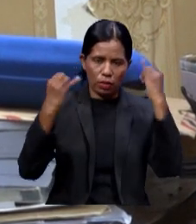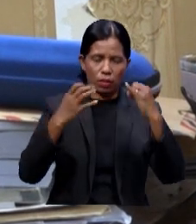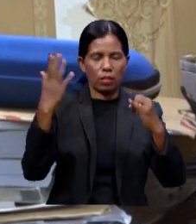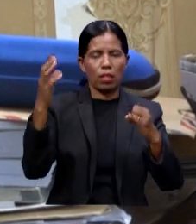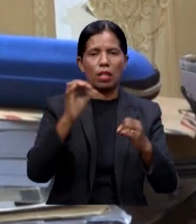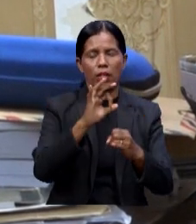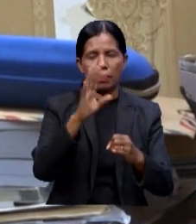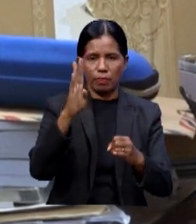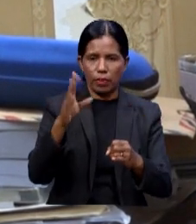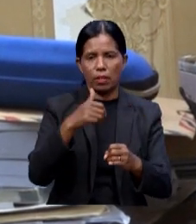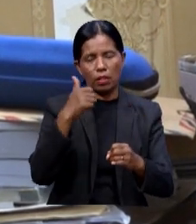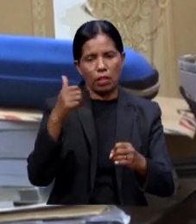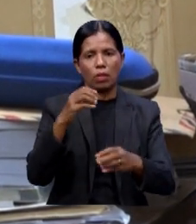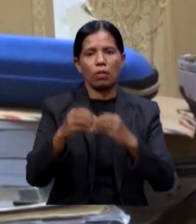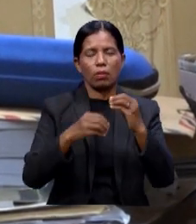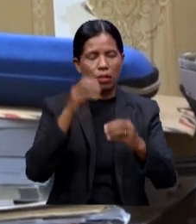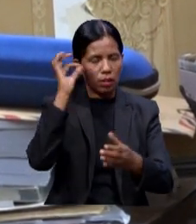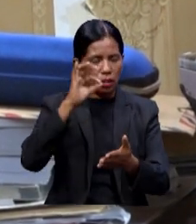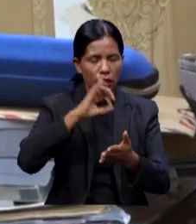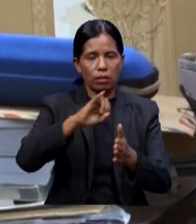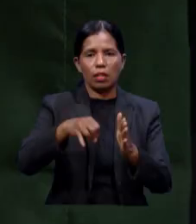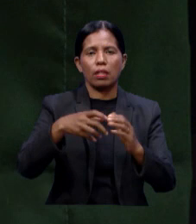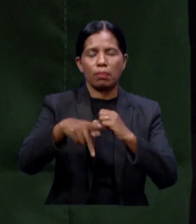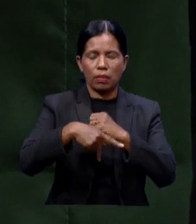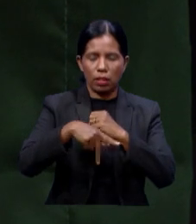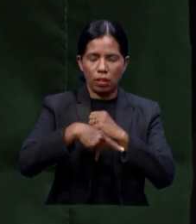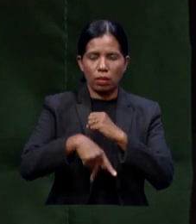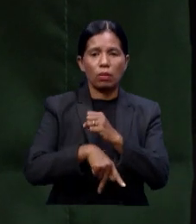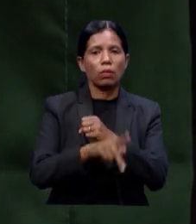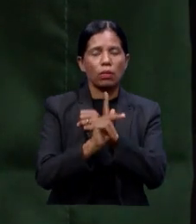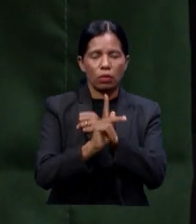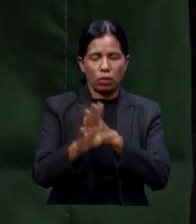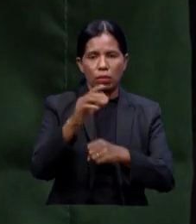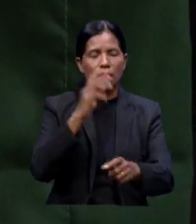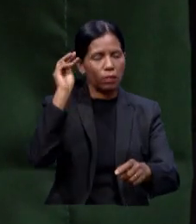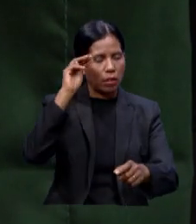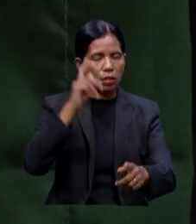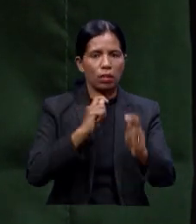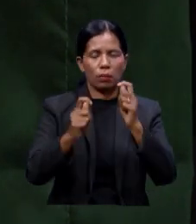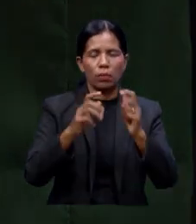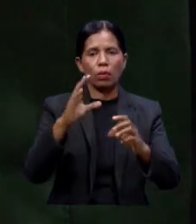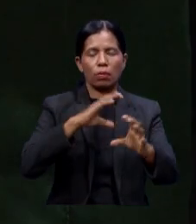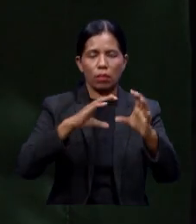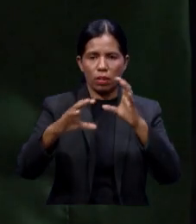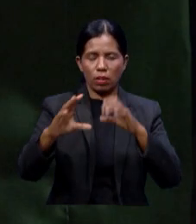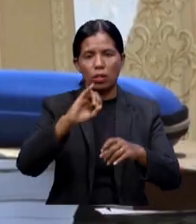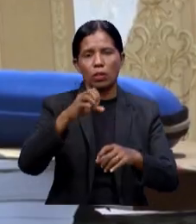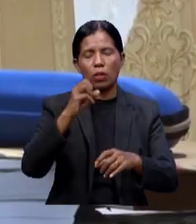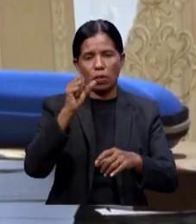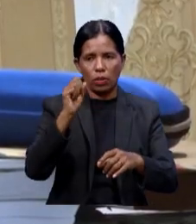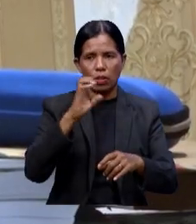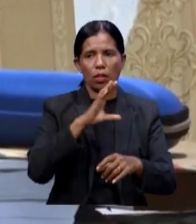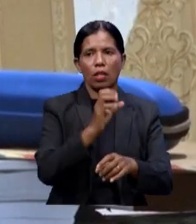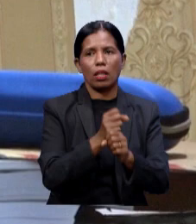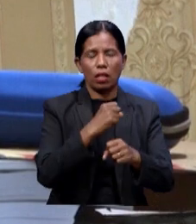mídia online balão, quando o secretário-geral Partido Conto, atual ministro de Transporte e Comunicação, José Agostinho da Silva,